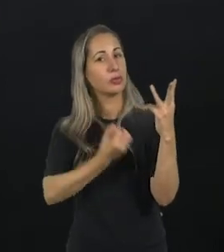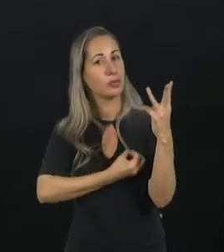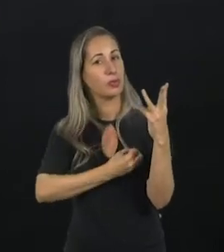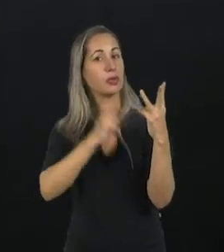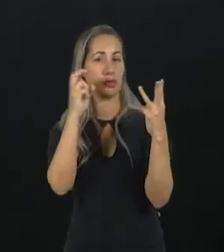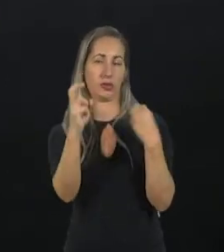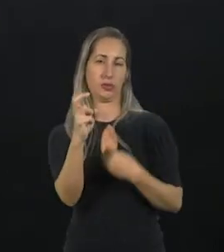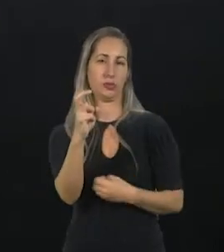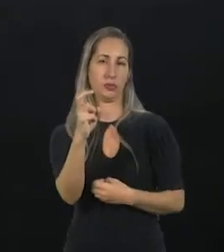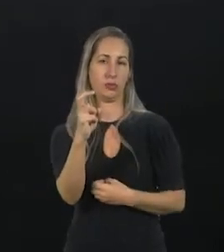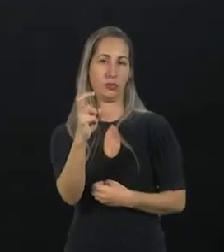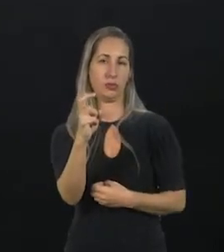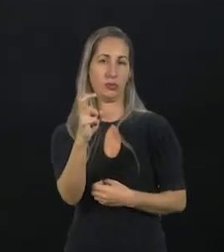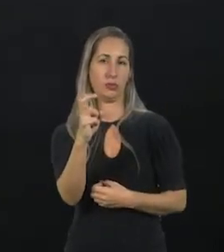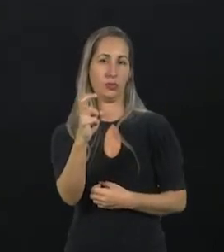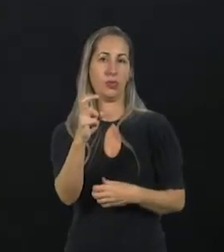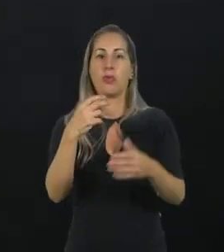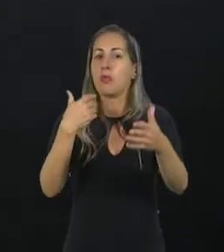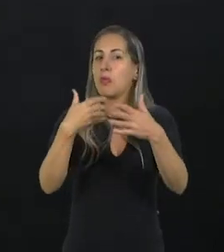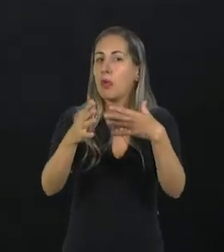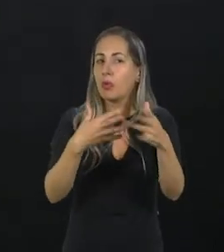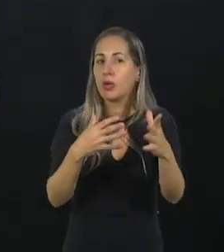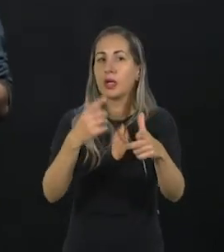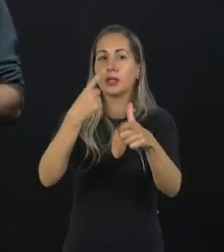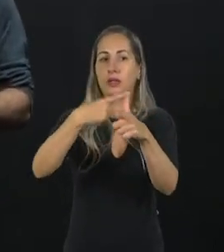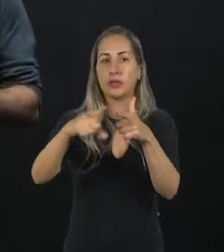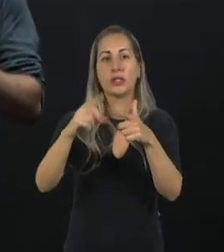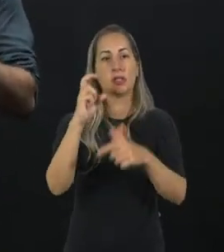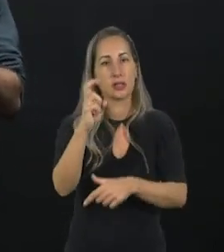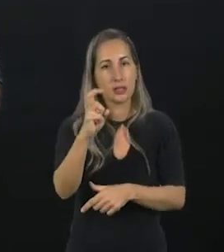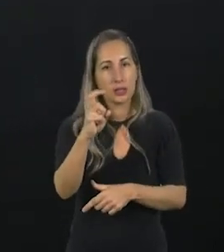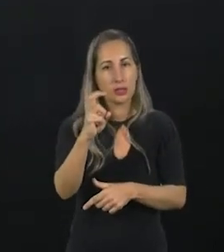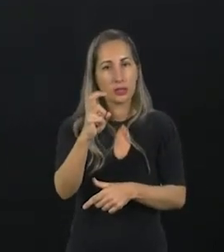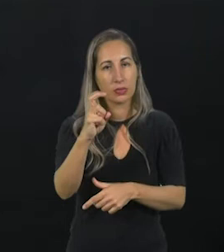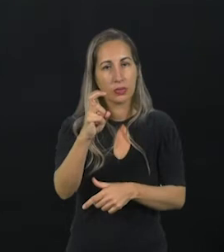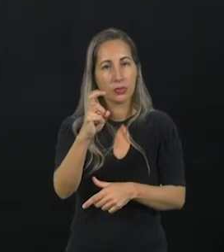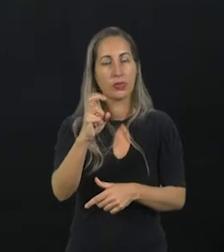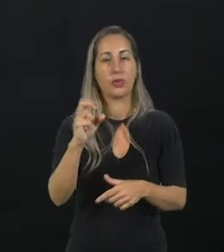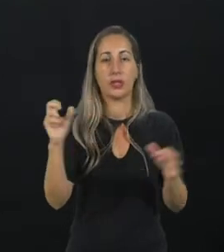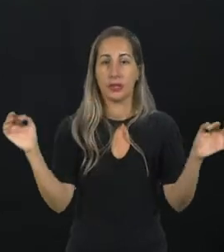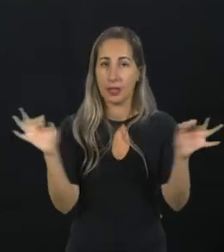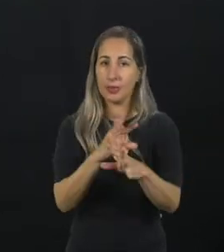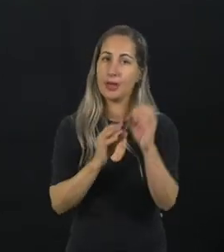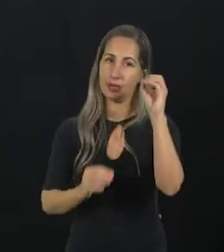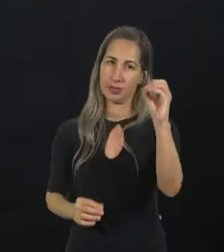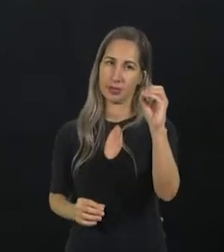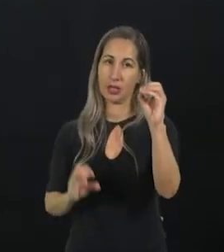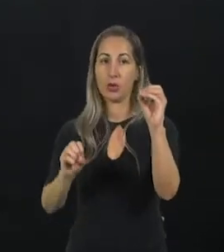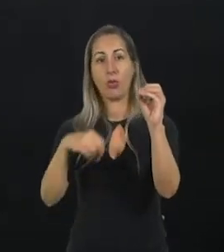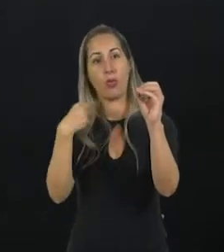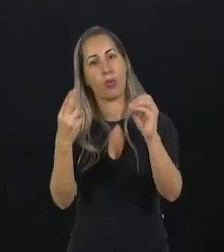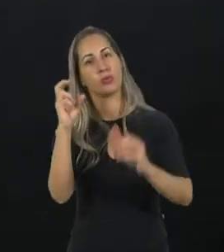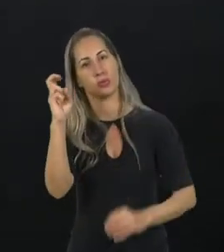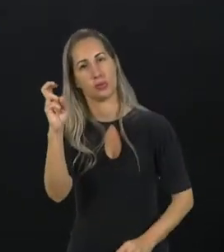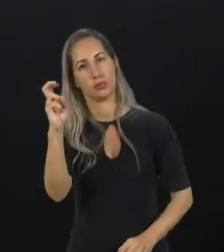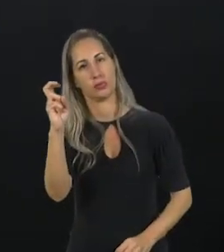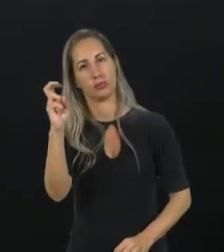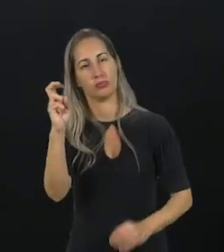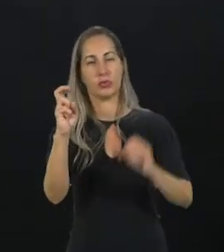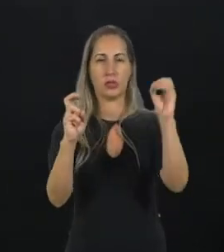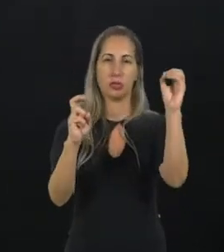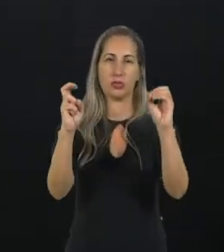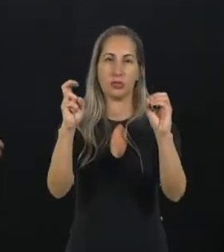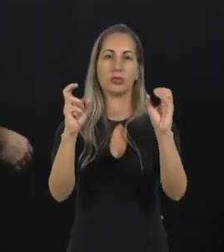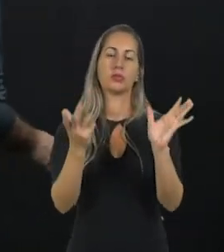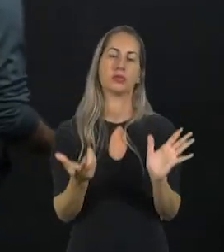é o 5. Um número qualquer é divisível por 5 se ele acabar em 0 ou em 5. O que acontece